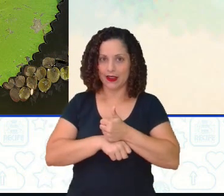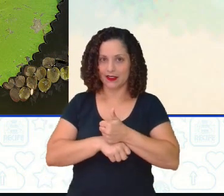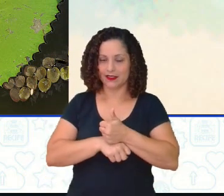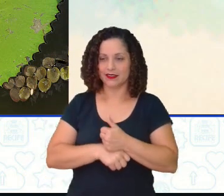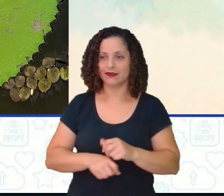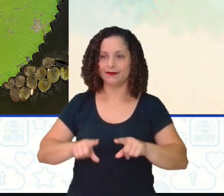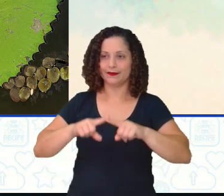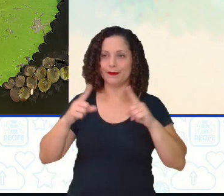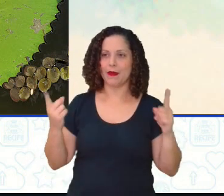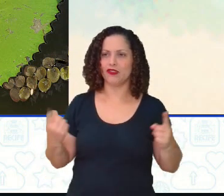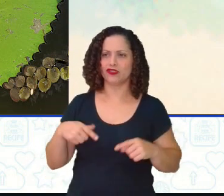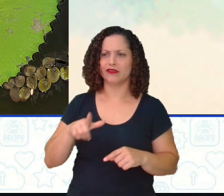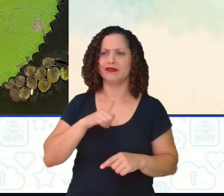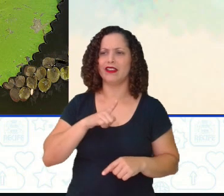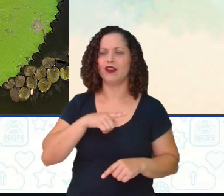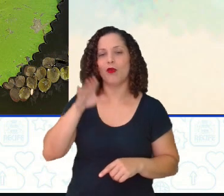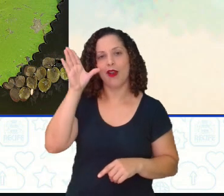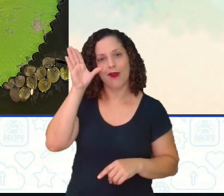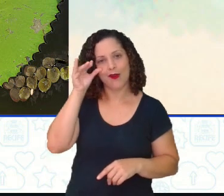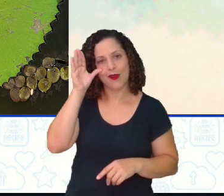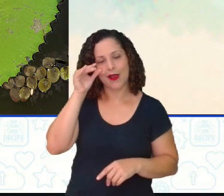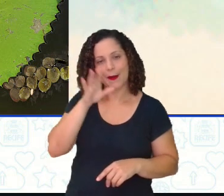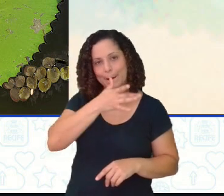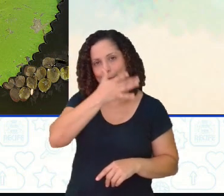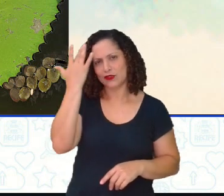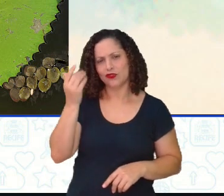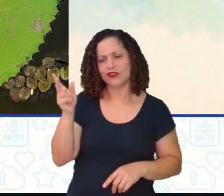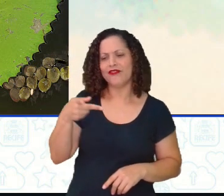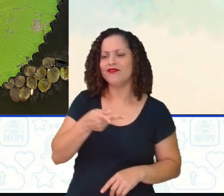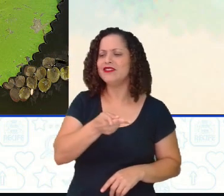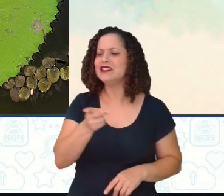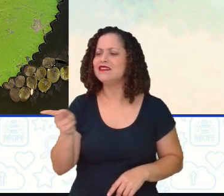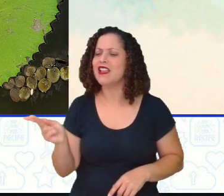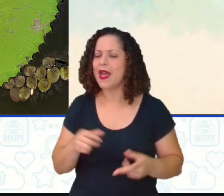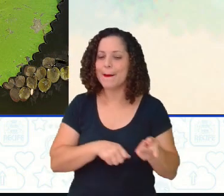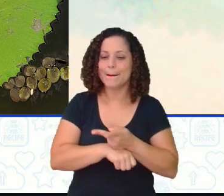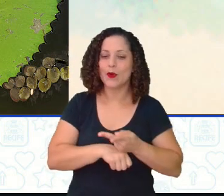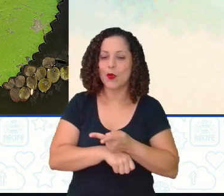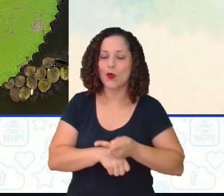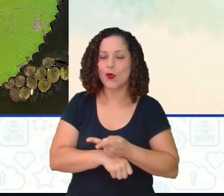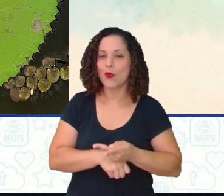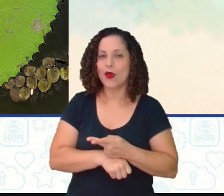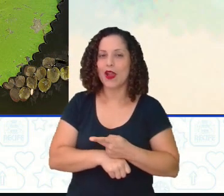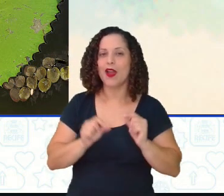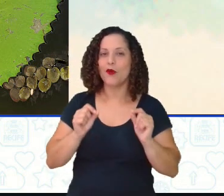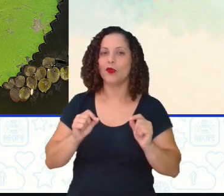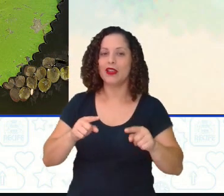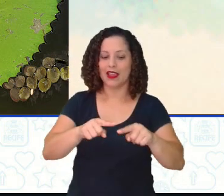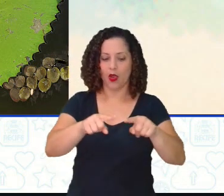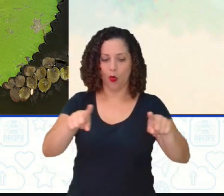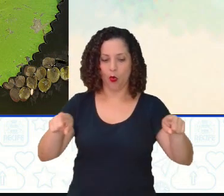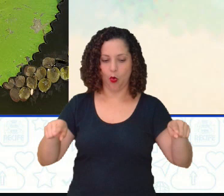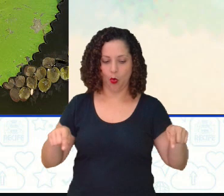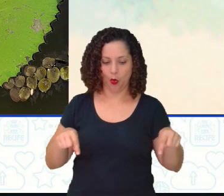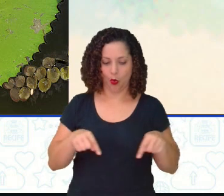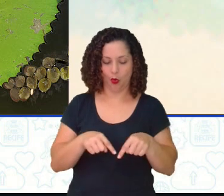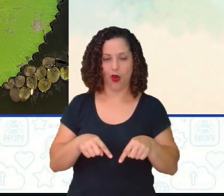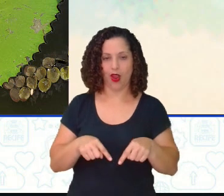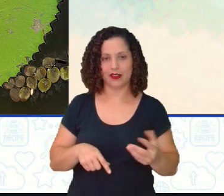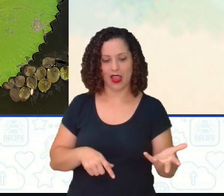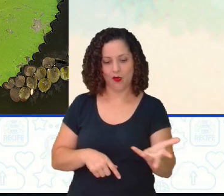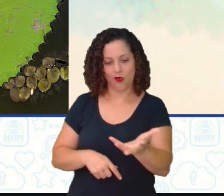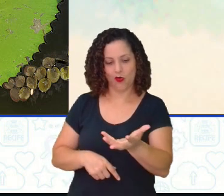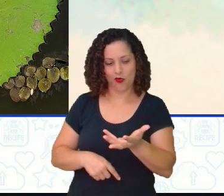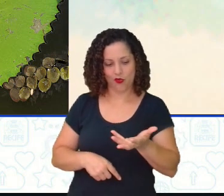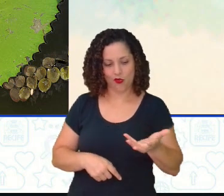uma curiosidade. Muita gente, quando vai visitar, fica procurando a Vitória Régia. E aí, também nos textos que eu li,